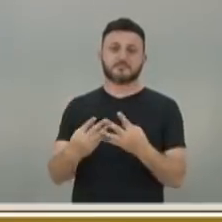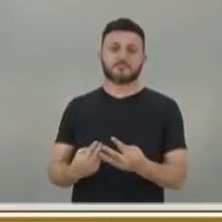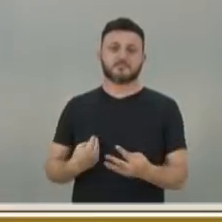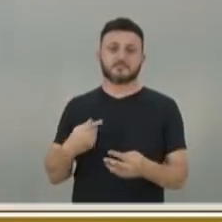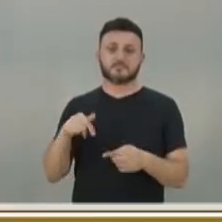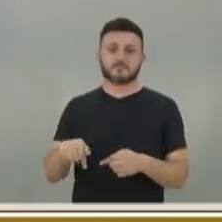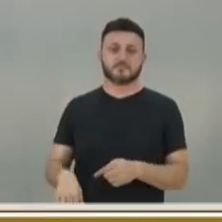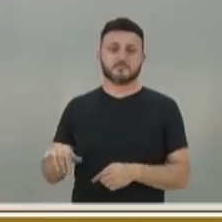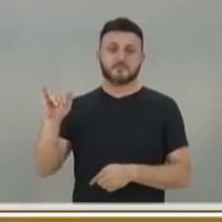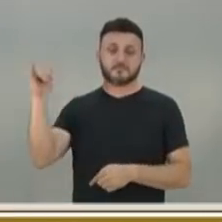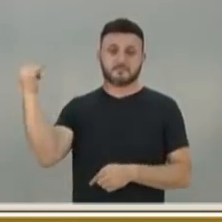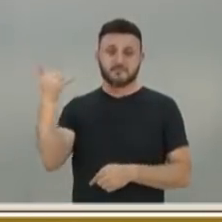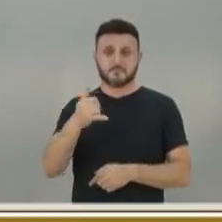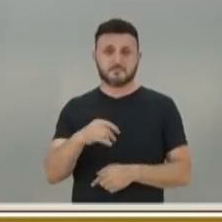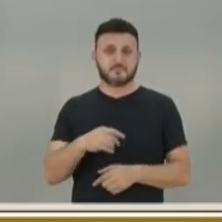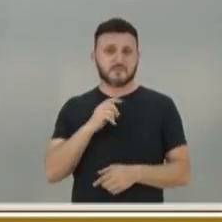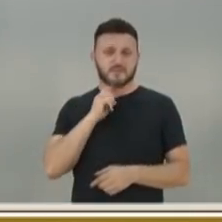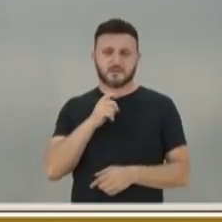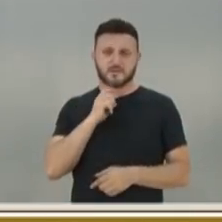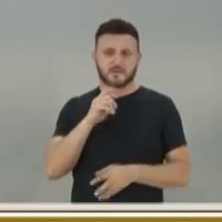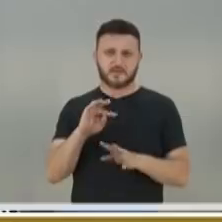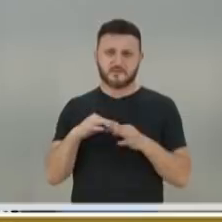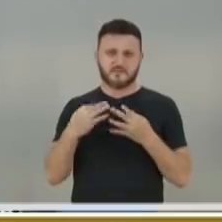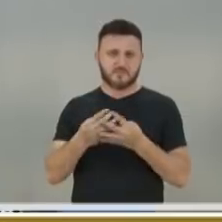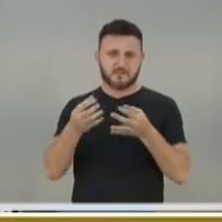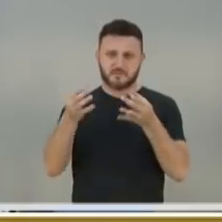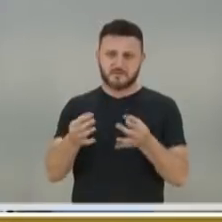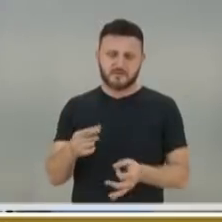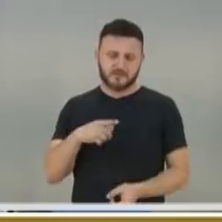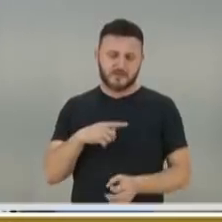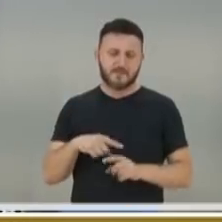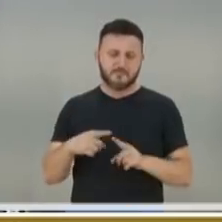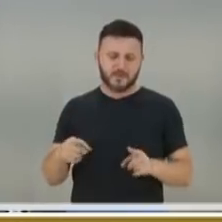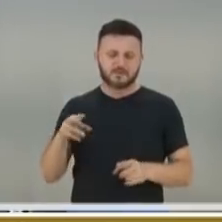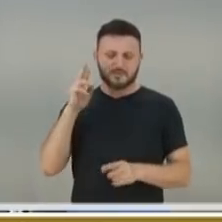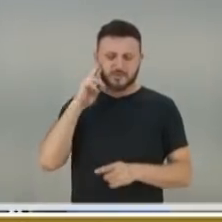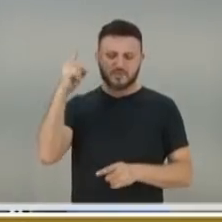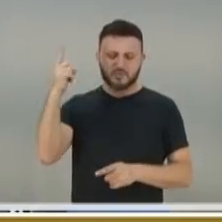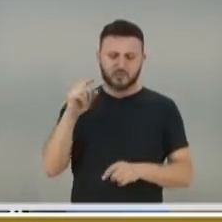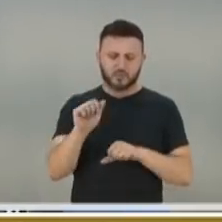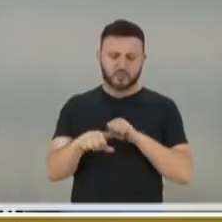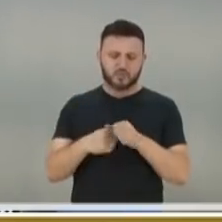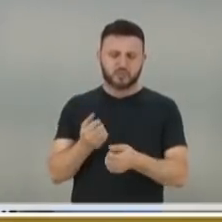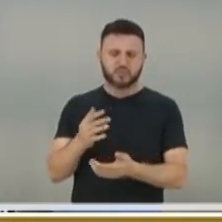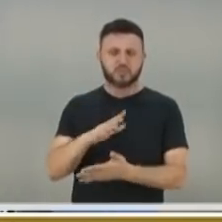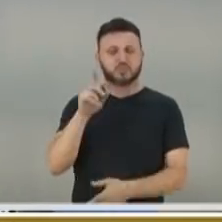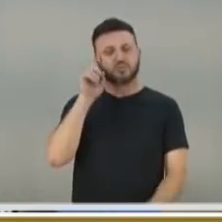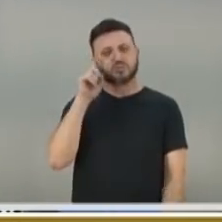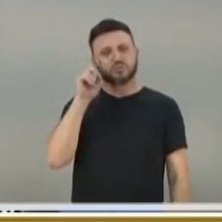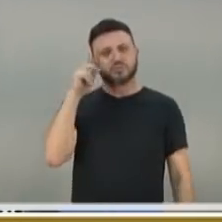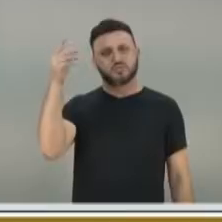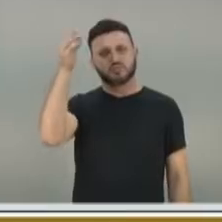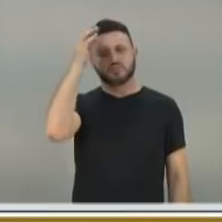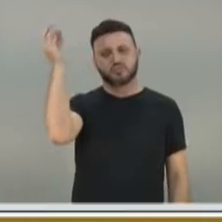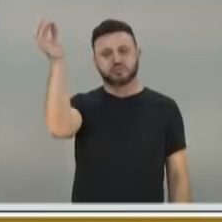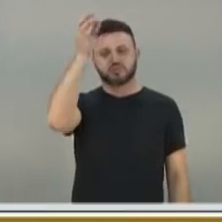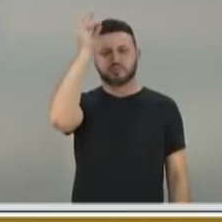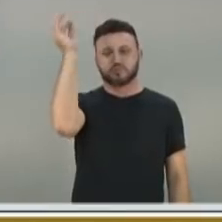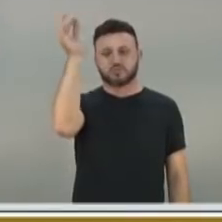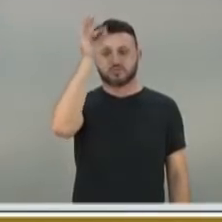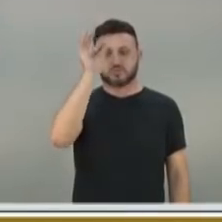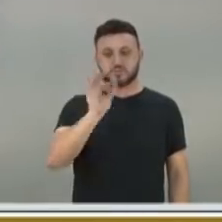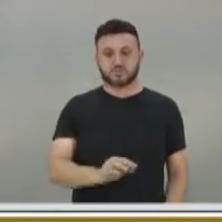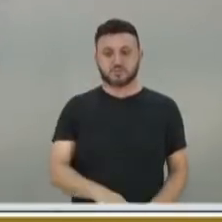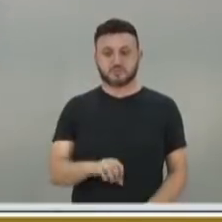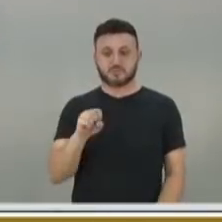disse, nenhuma família aqui é perfeita, com certeza, mas o Senhor nos renova todos os dias com teu Espírito Santo.